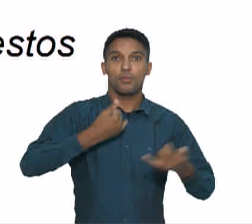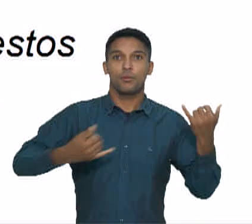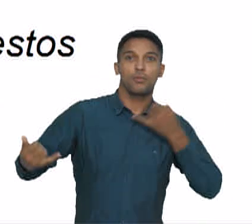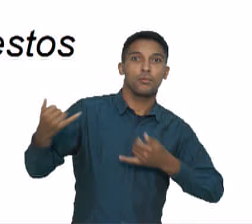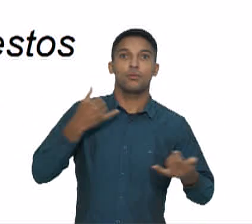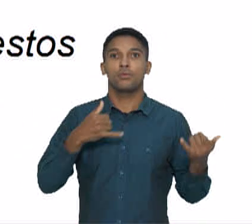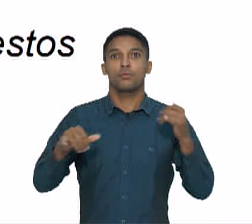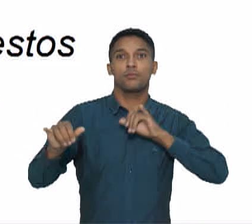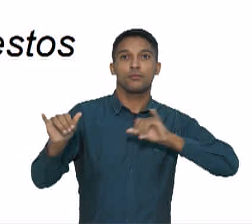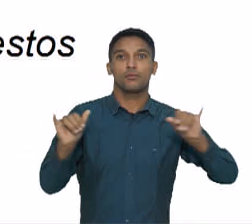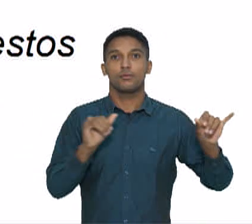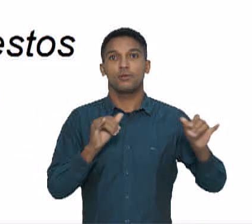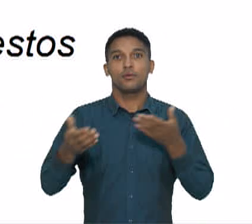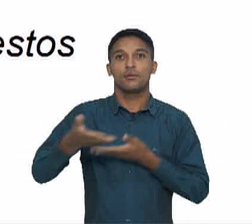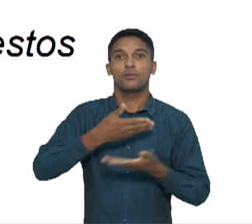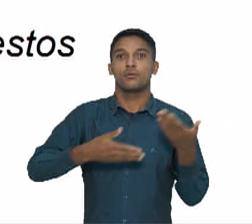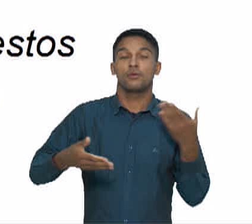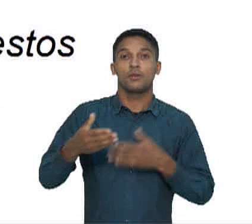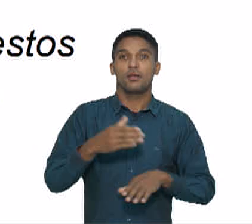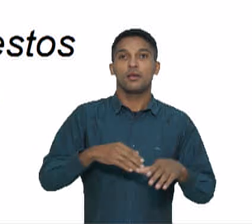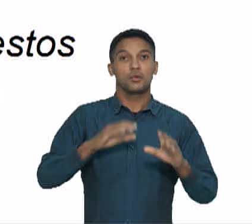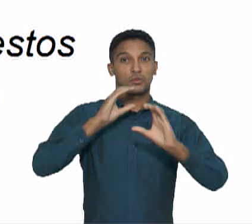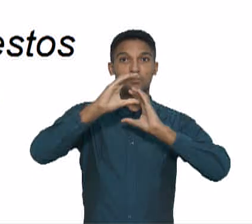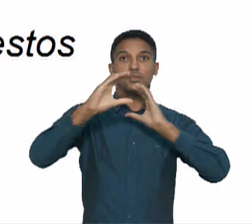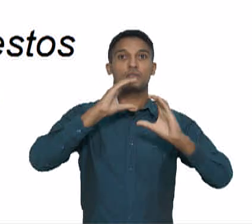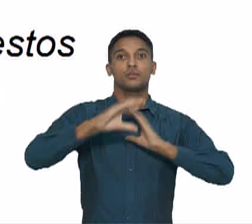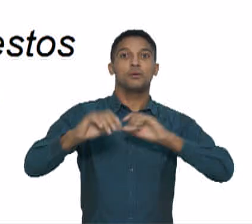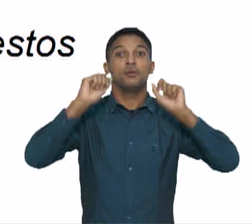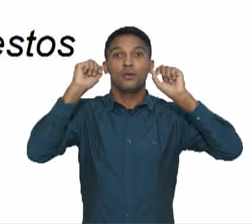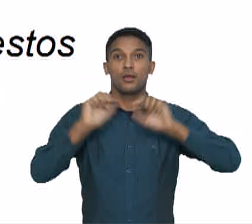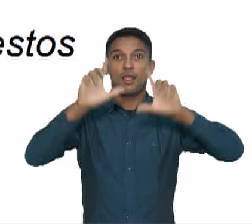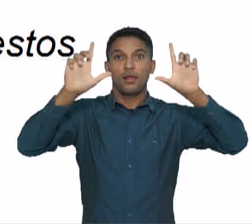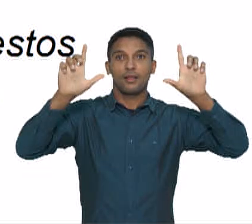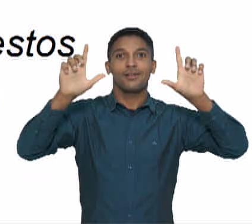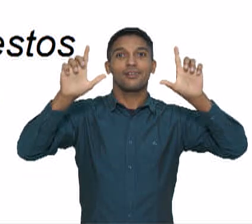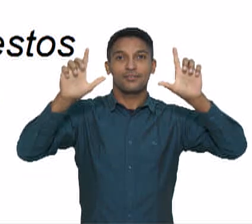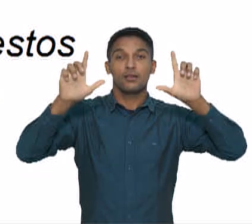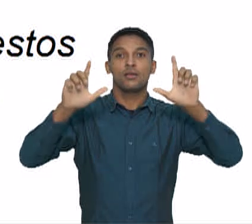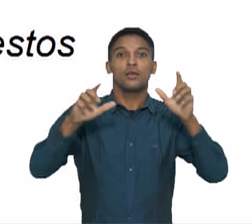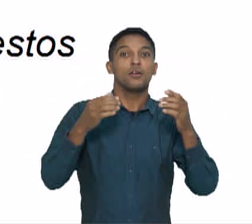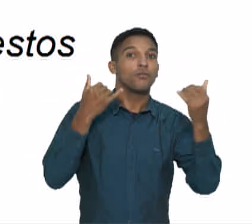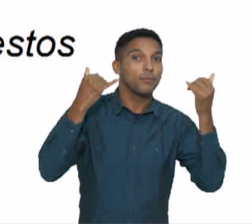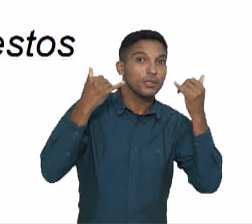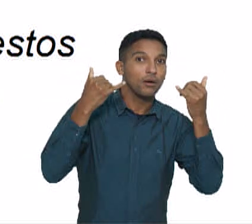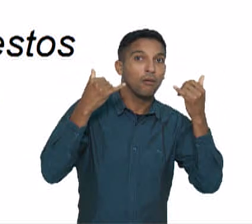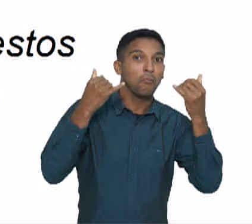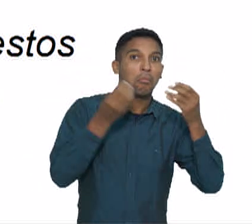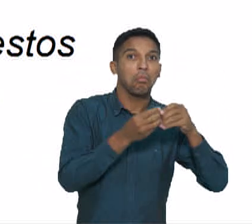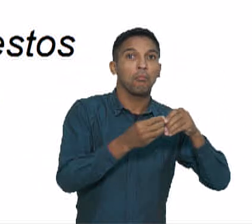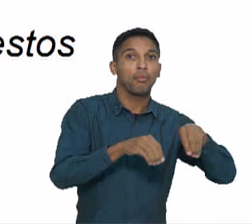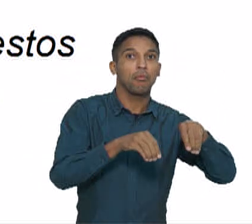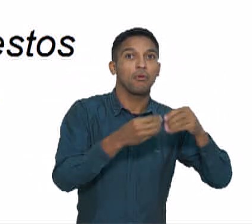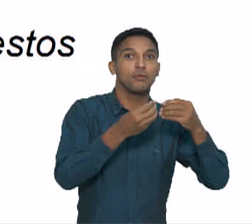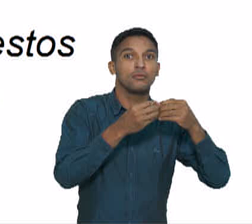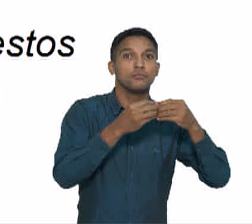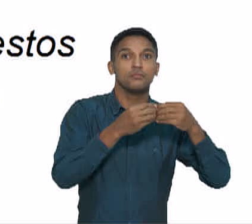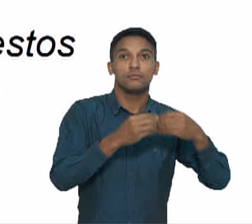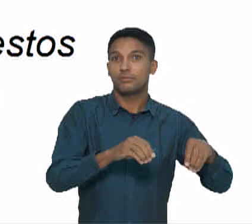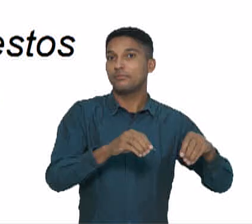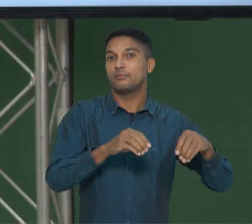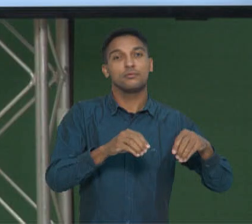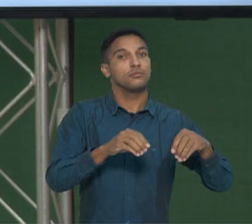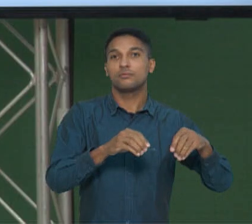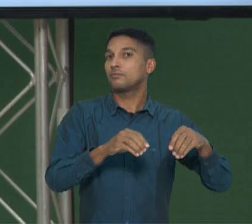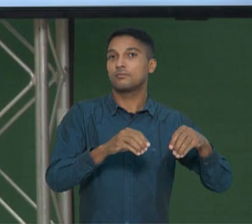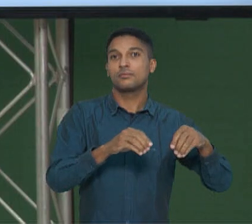clara, sem mal-entendidos e não haja perda de la informação, ou seja, para que a informação se dê